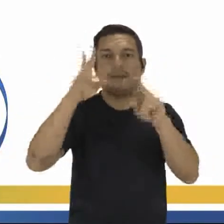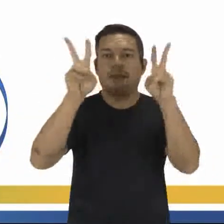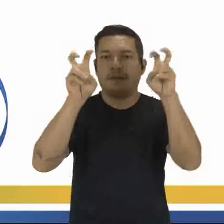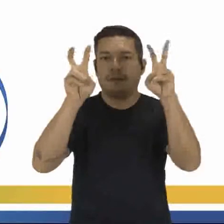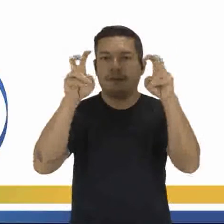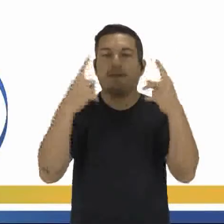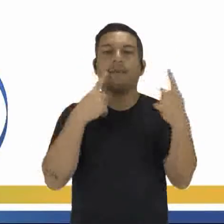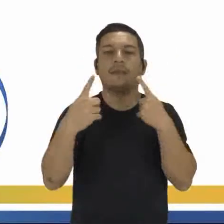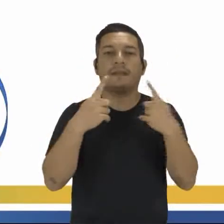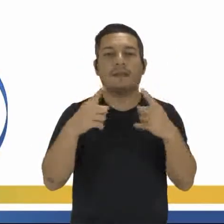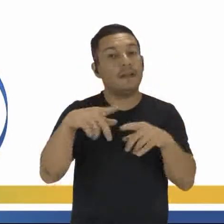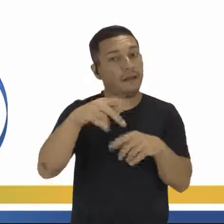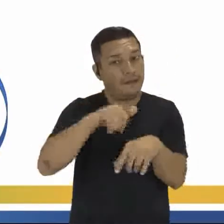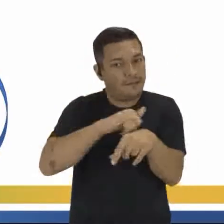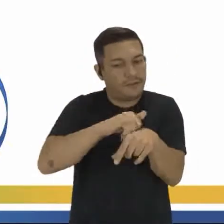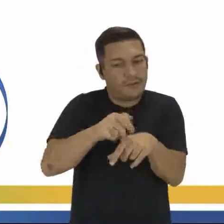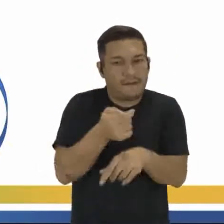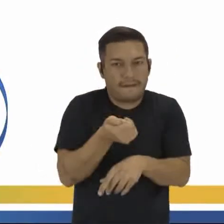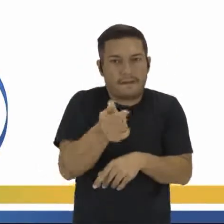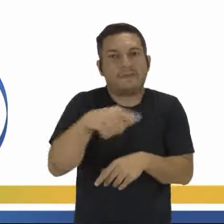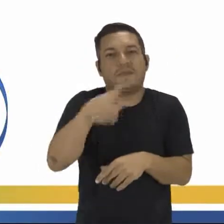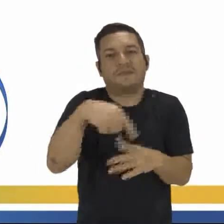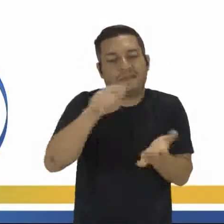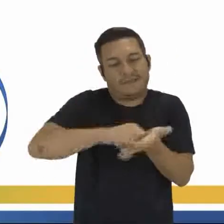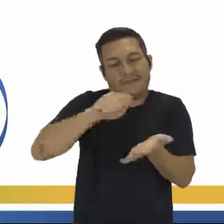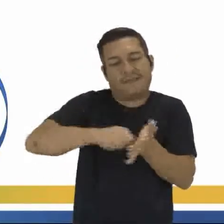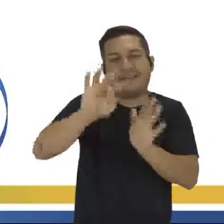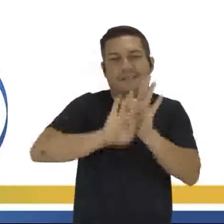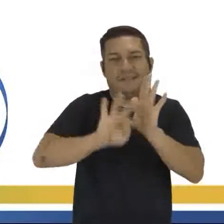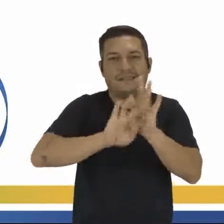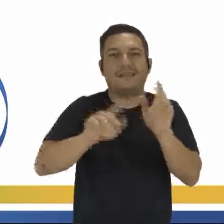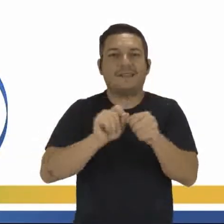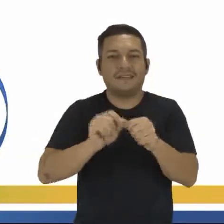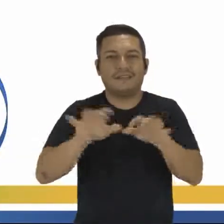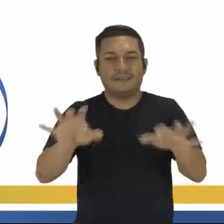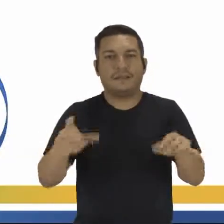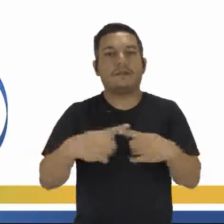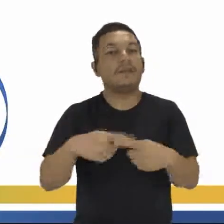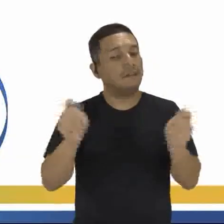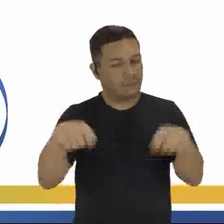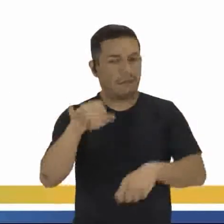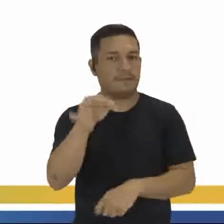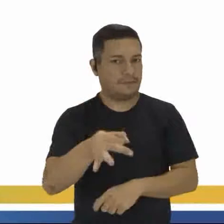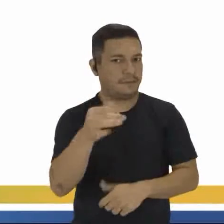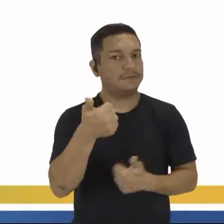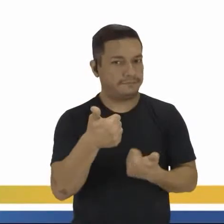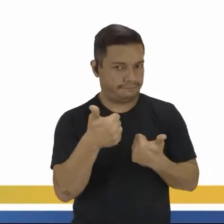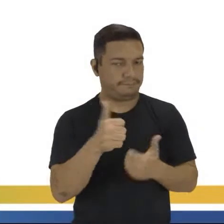essa estratégia para você como dica, escreva no seu texto, faça dessa forma porque dá muito certo.